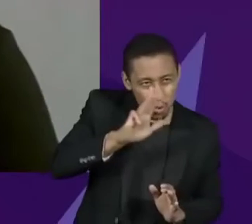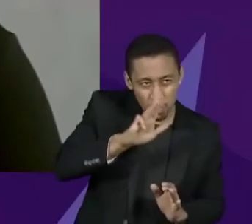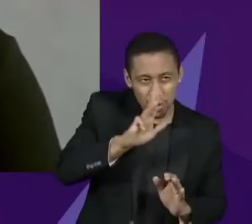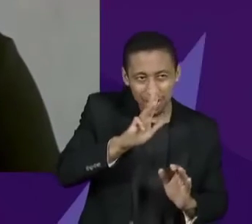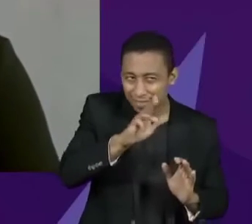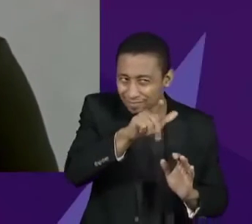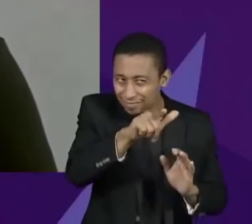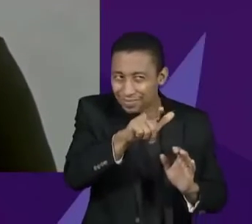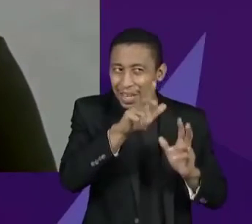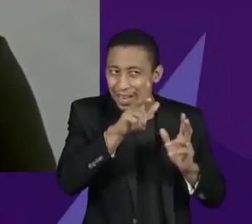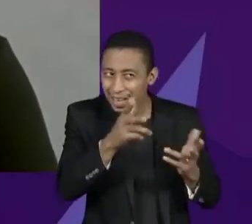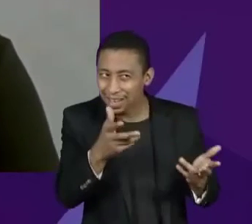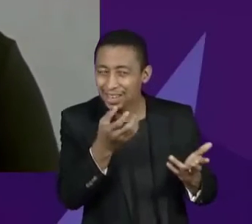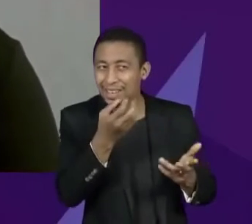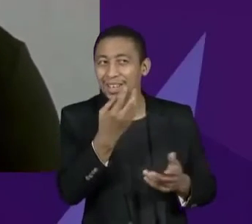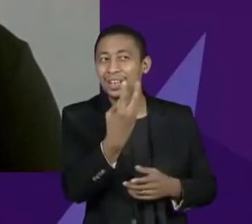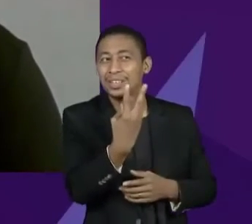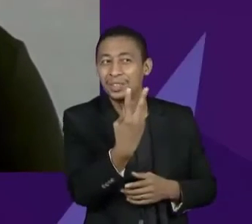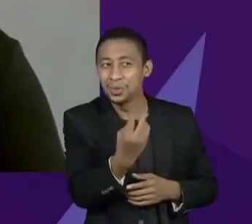22?